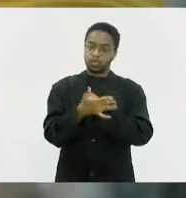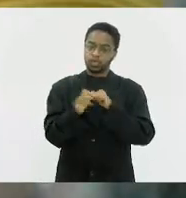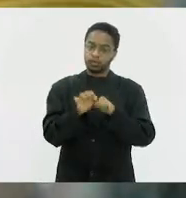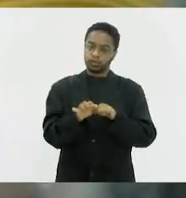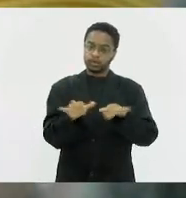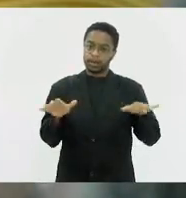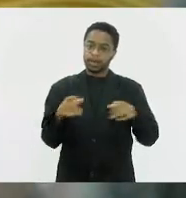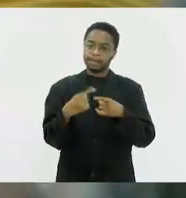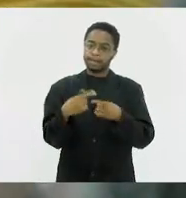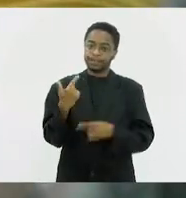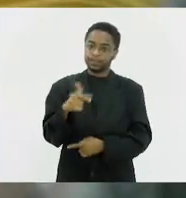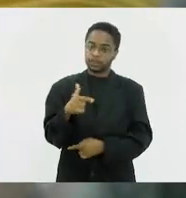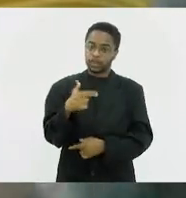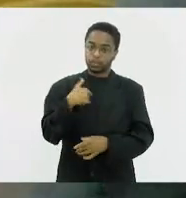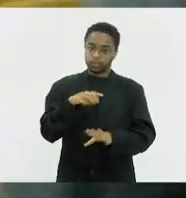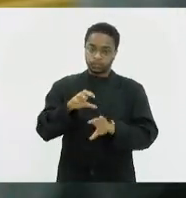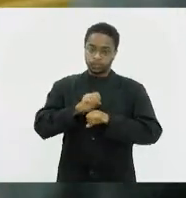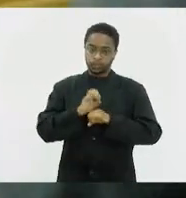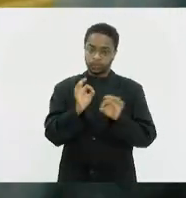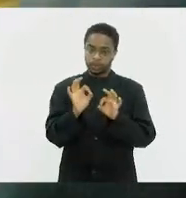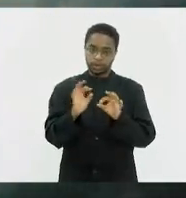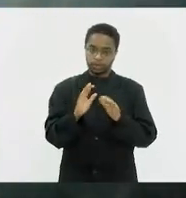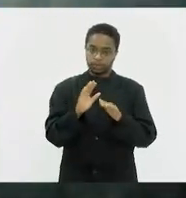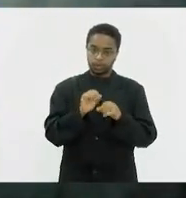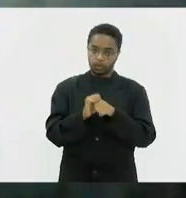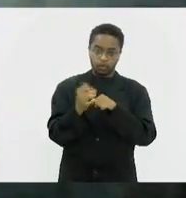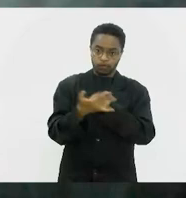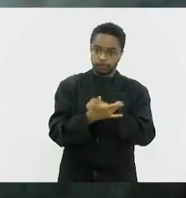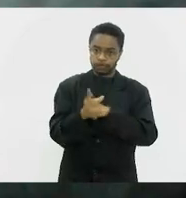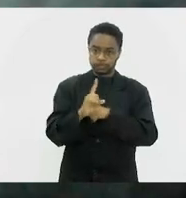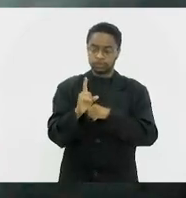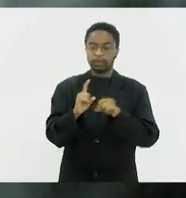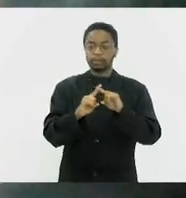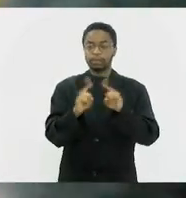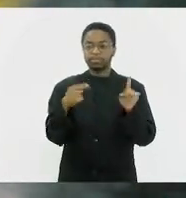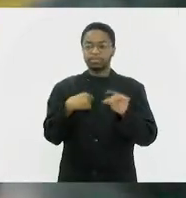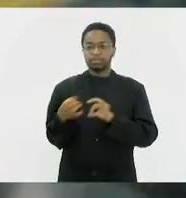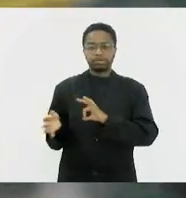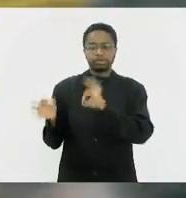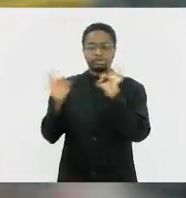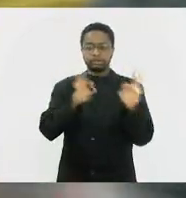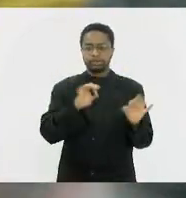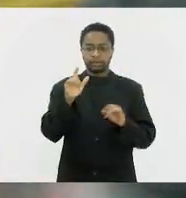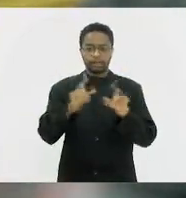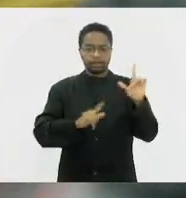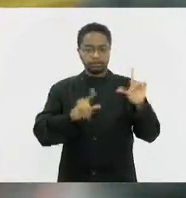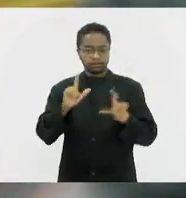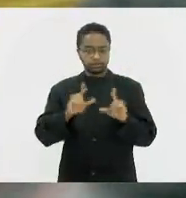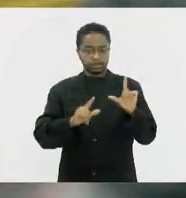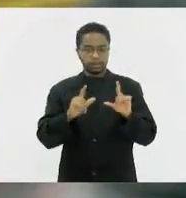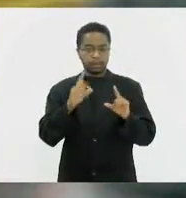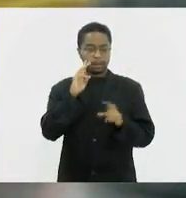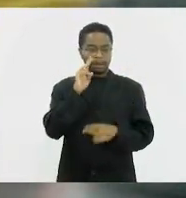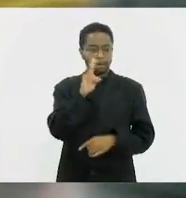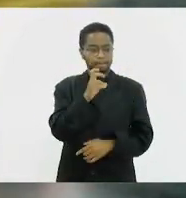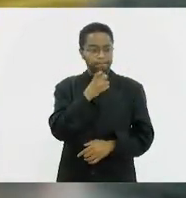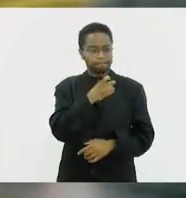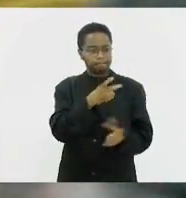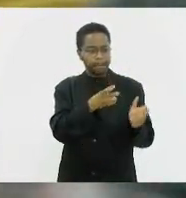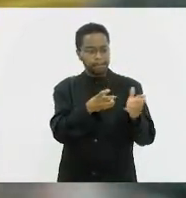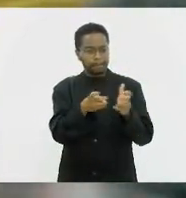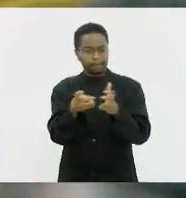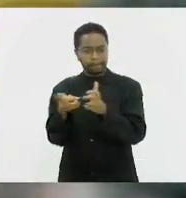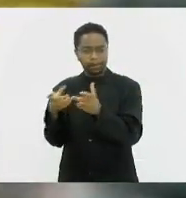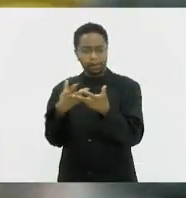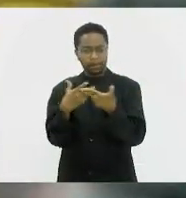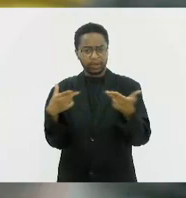não tive Covid, mas ficar assistindo televisão, vendo aquelas coisas todas, e